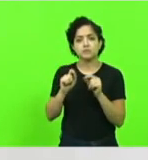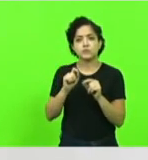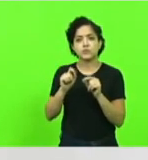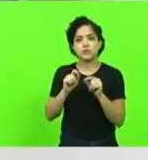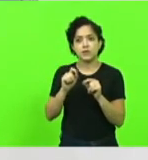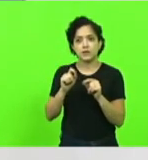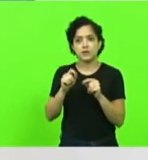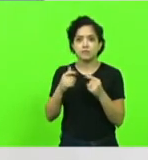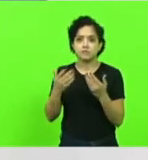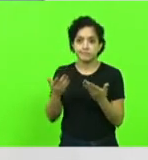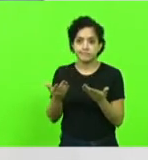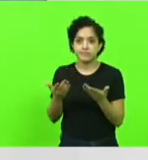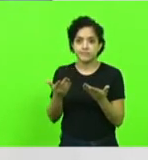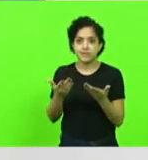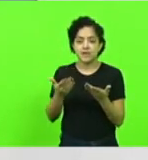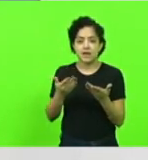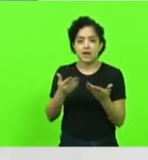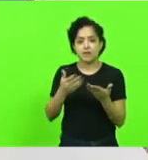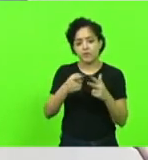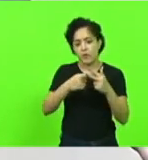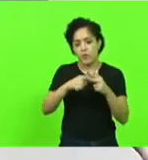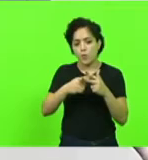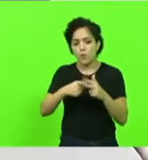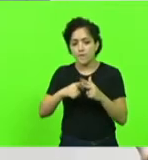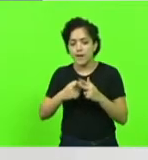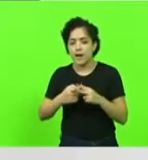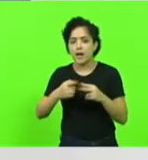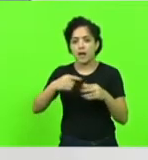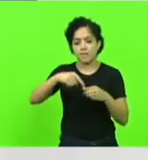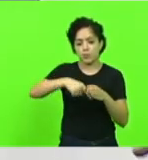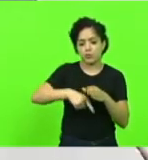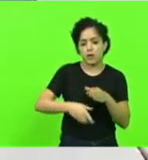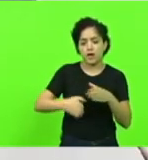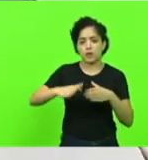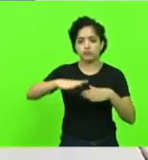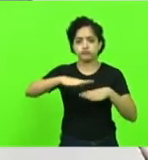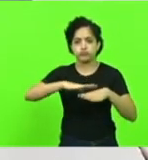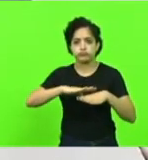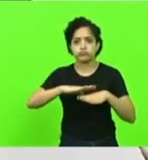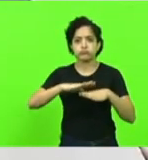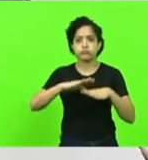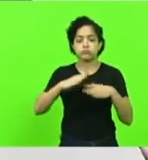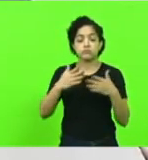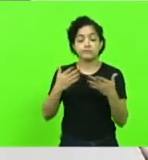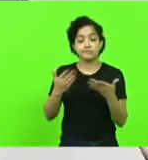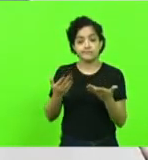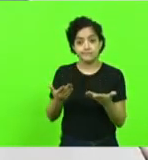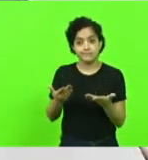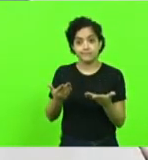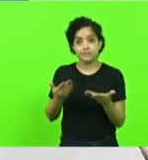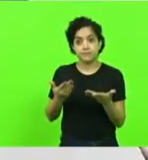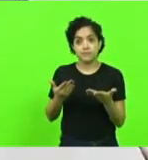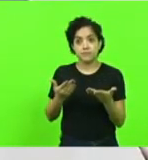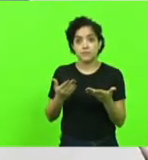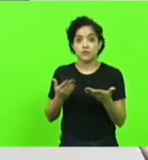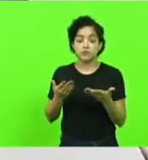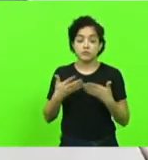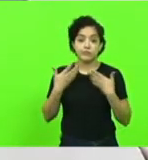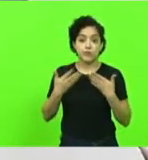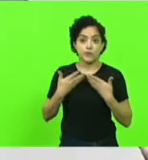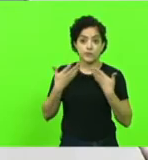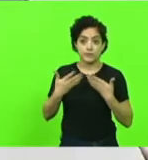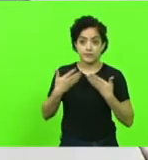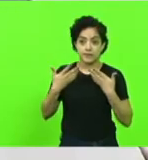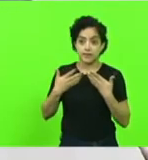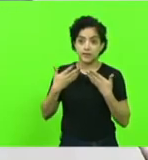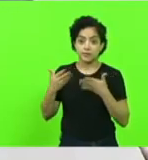vão tapar buraco. Vamos tapar buraco. Todo mundo ficou contente porque chegou o